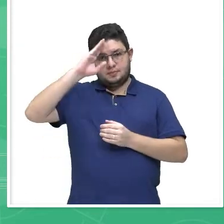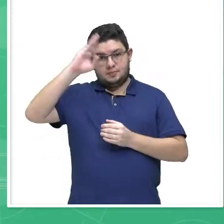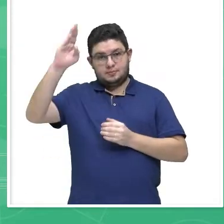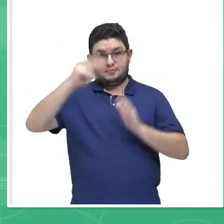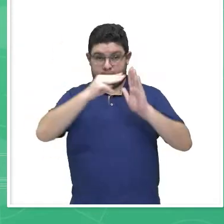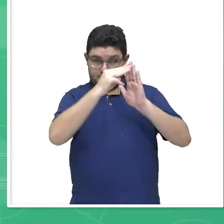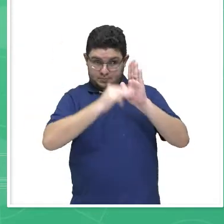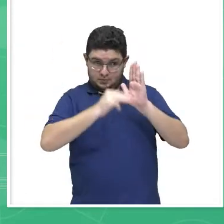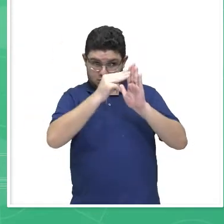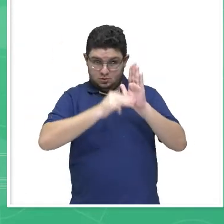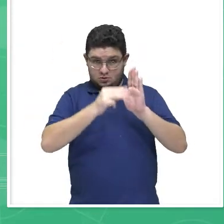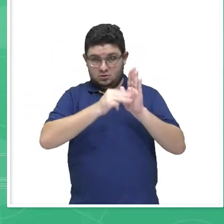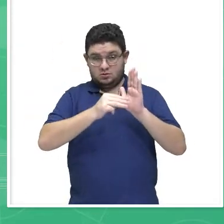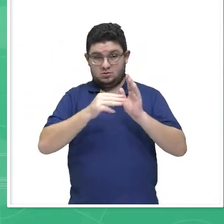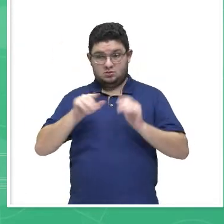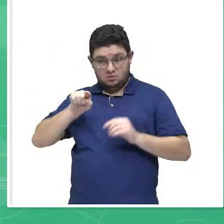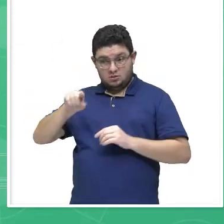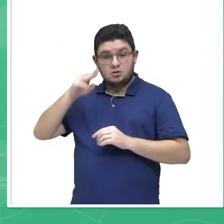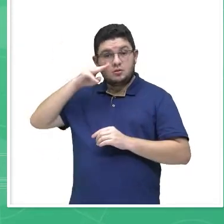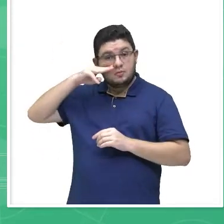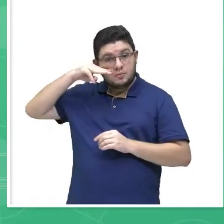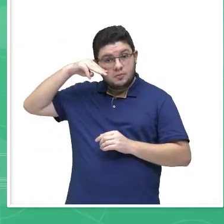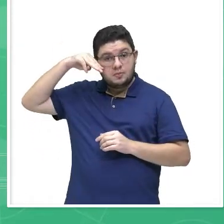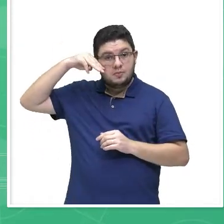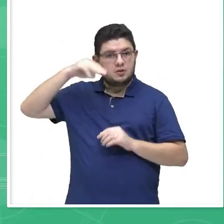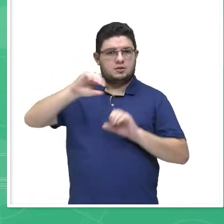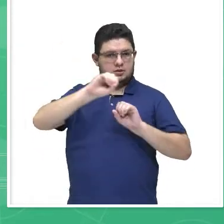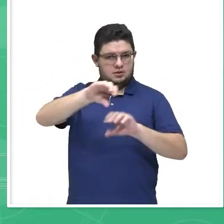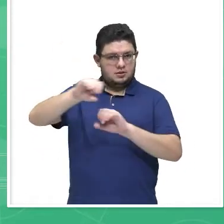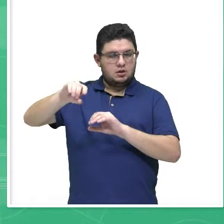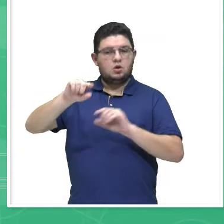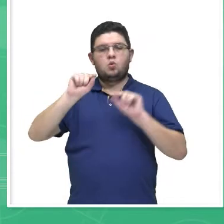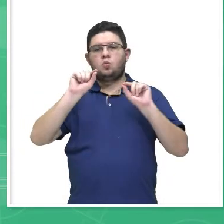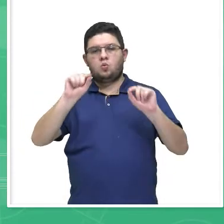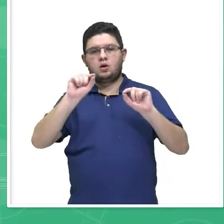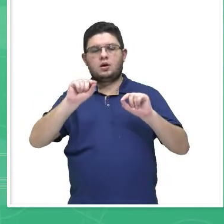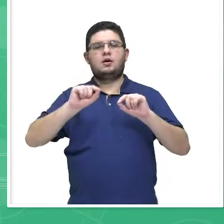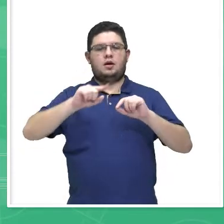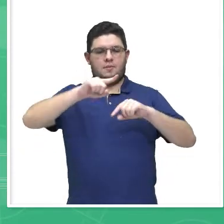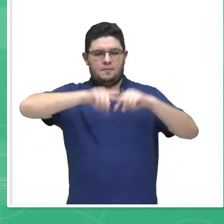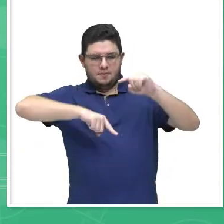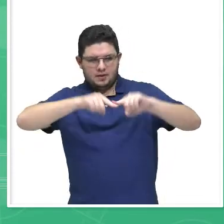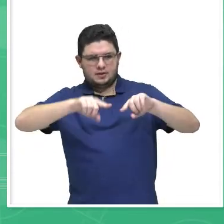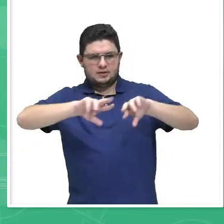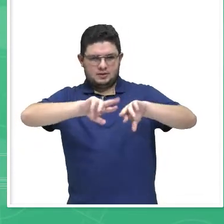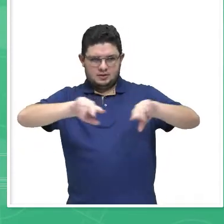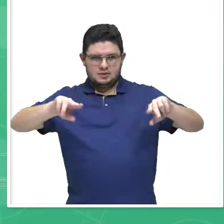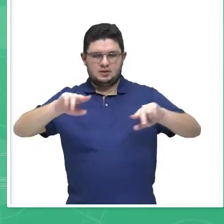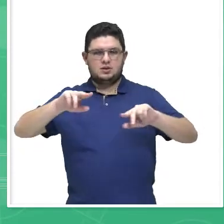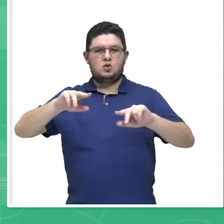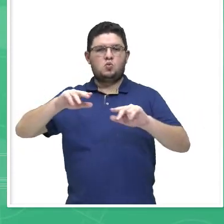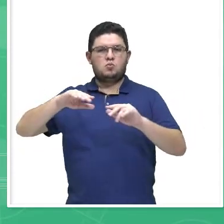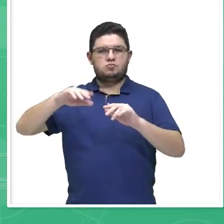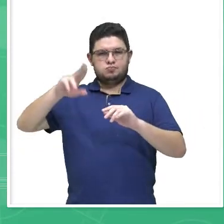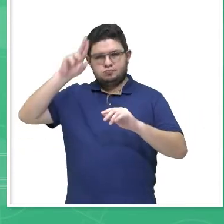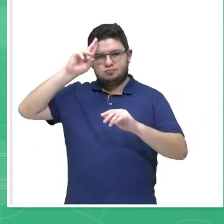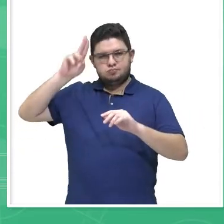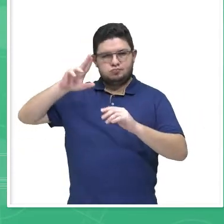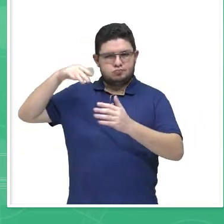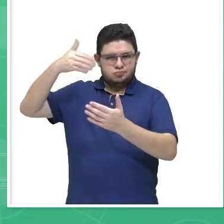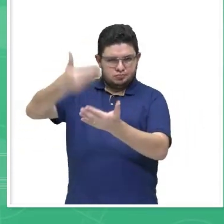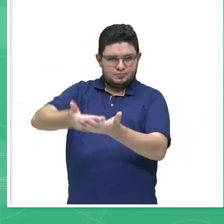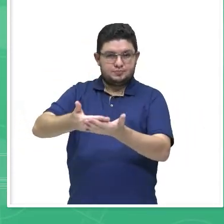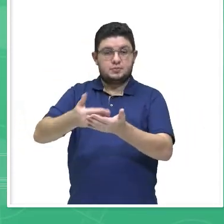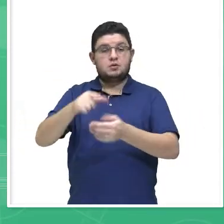utilizada por Marx é o materialismo histórico. Talvez este termo seja novo para vocês, mas